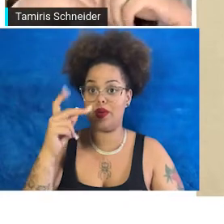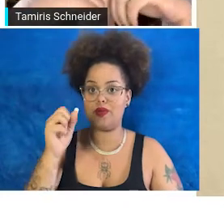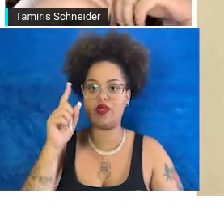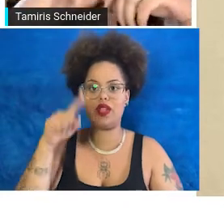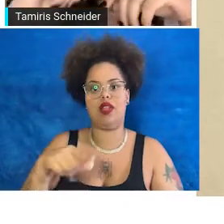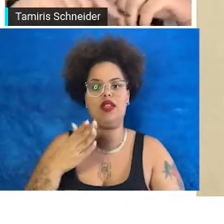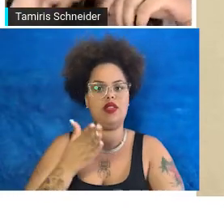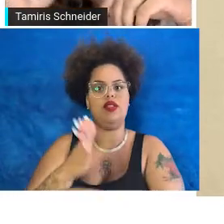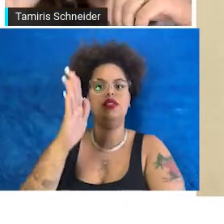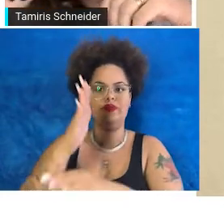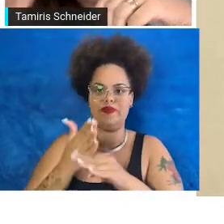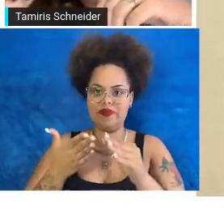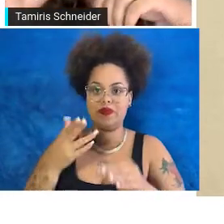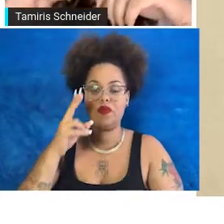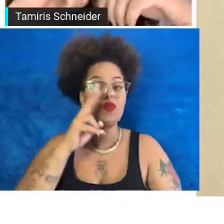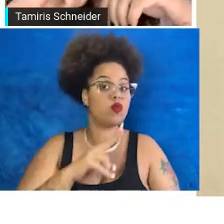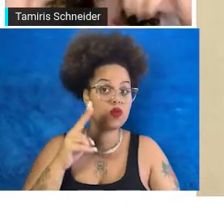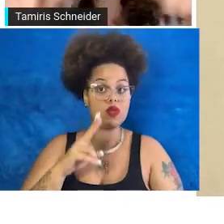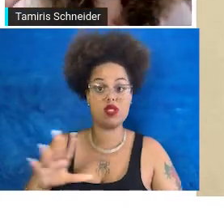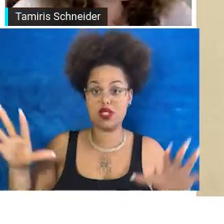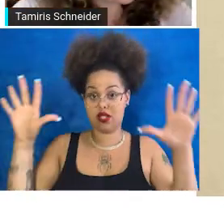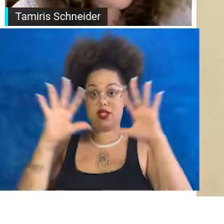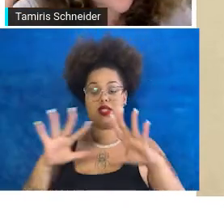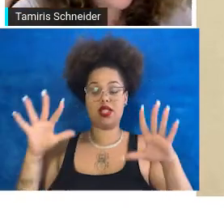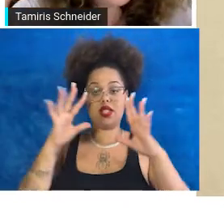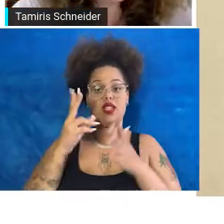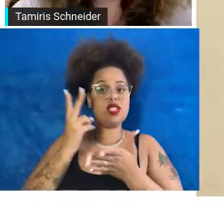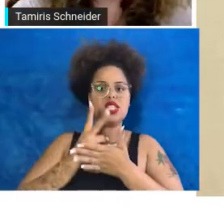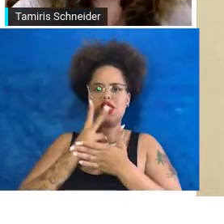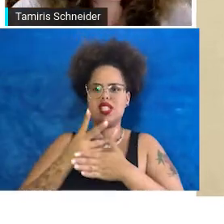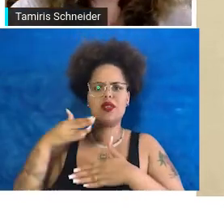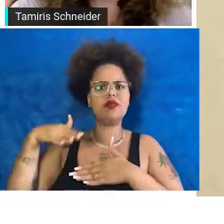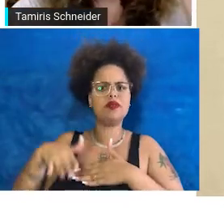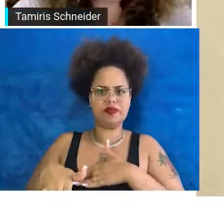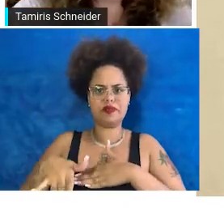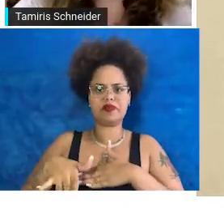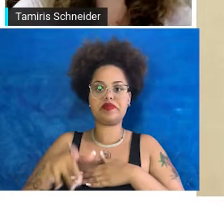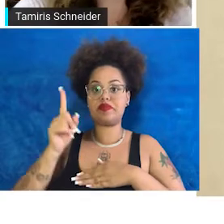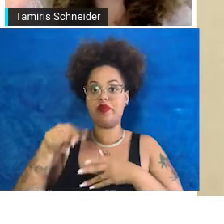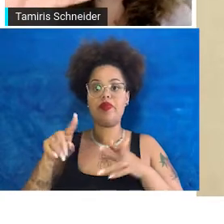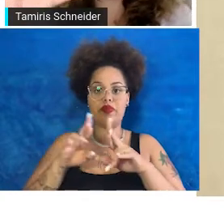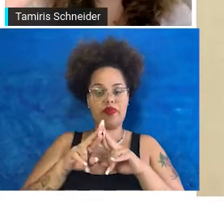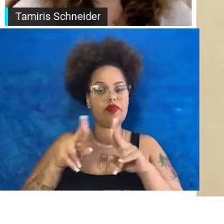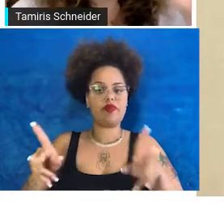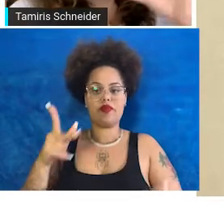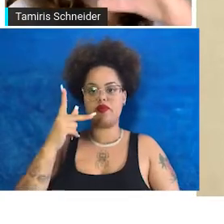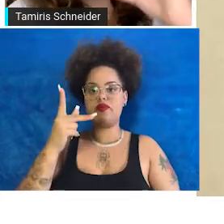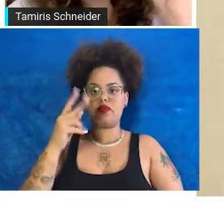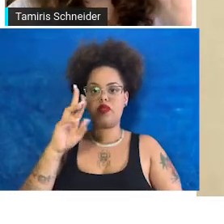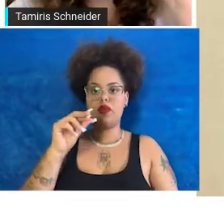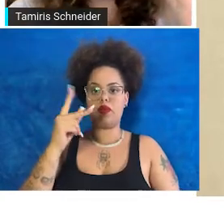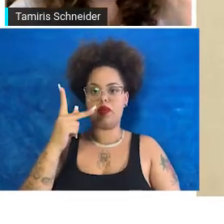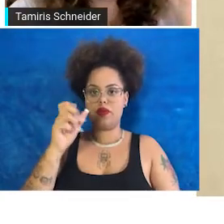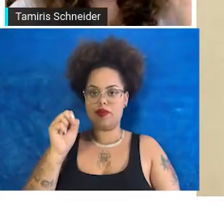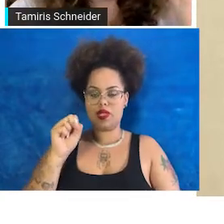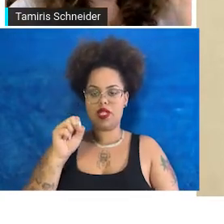espada dela, que ela usa na cena, que está sempre com ela. Então, essa é a diferença de props